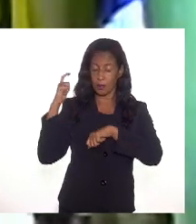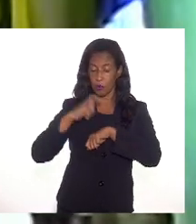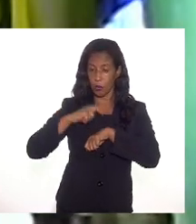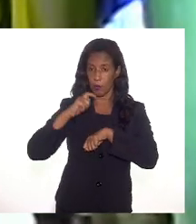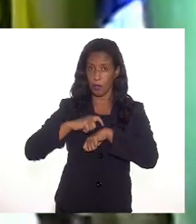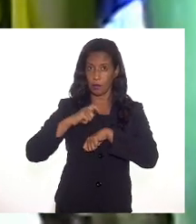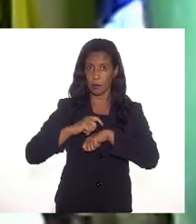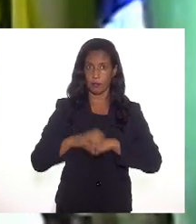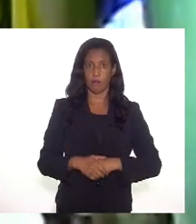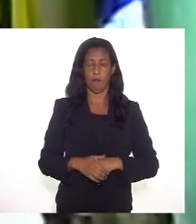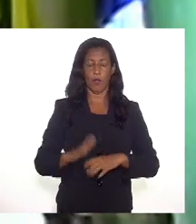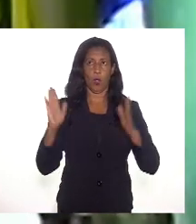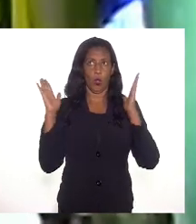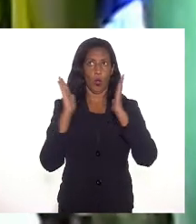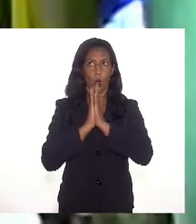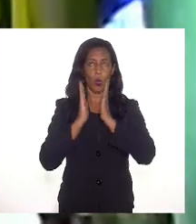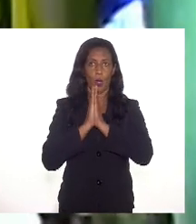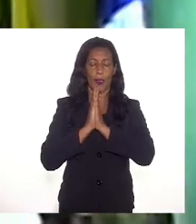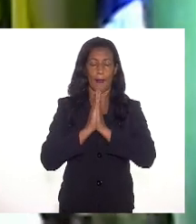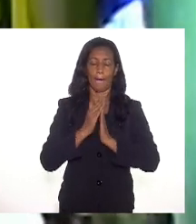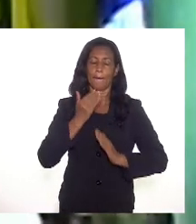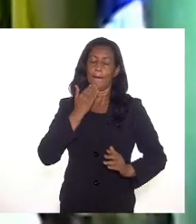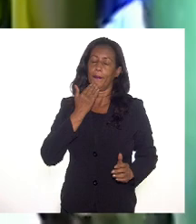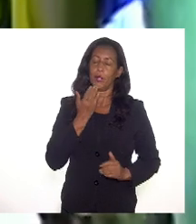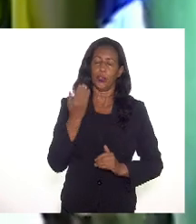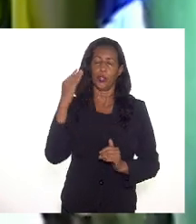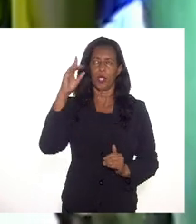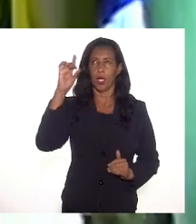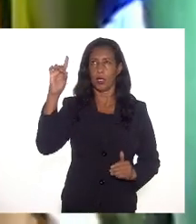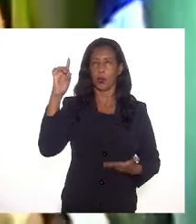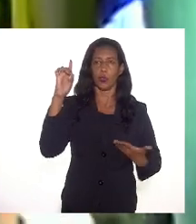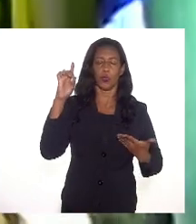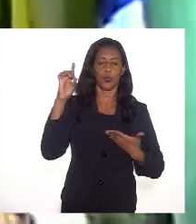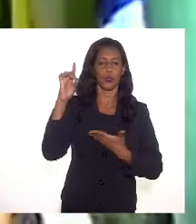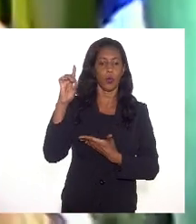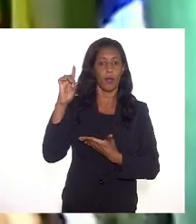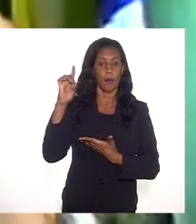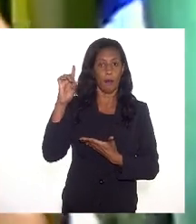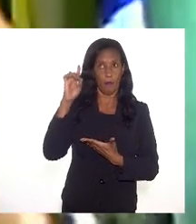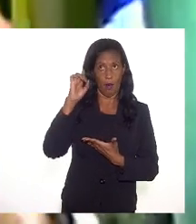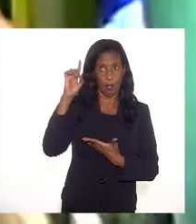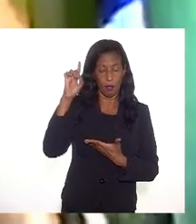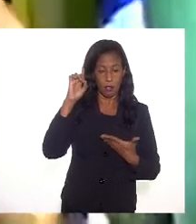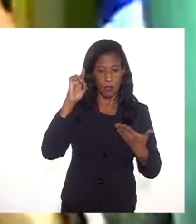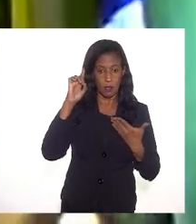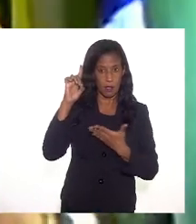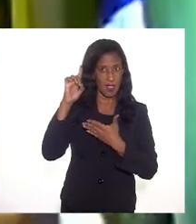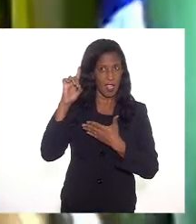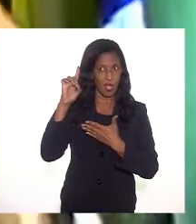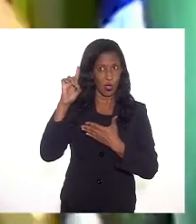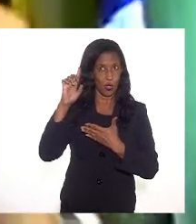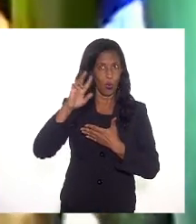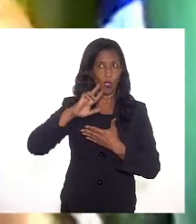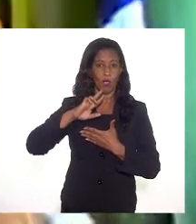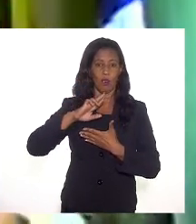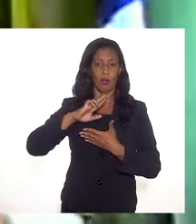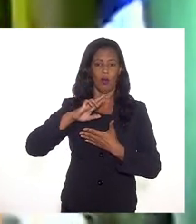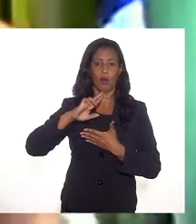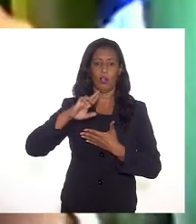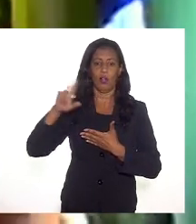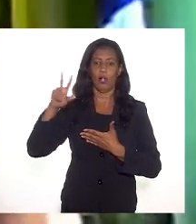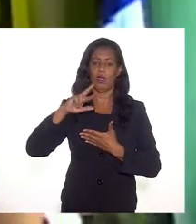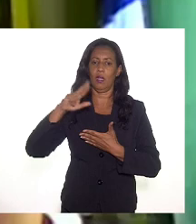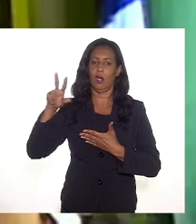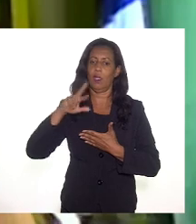orar e pedir a Deus. Mas Deus não anda contente com as